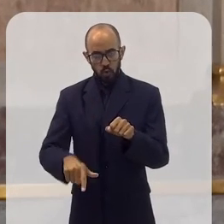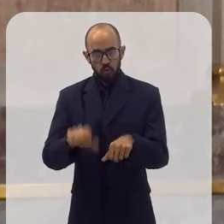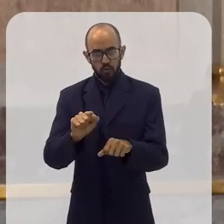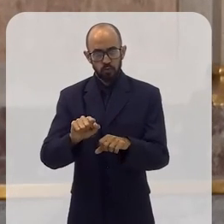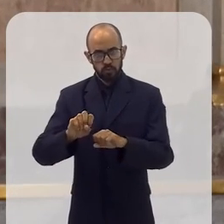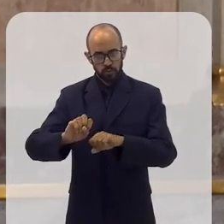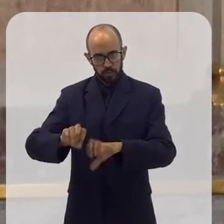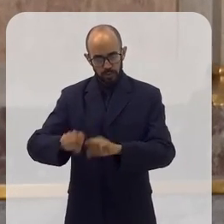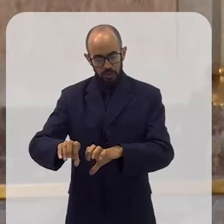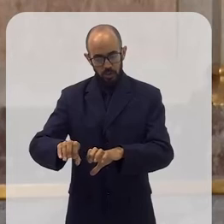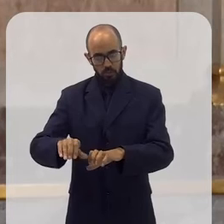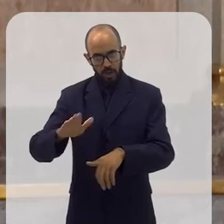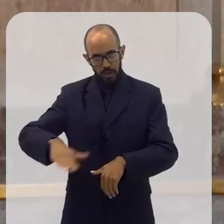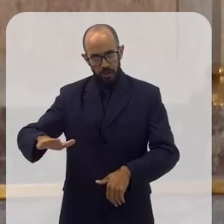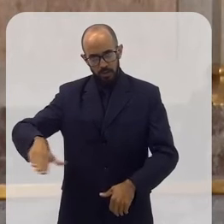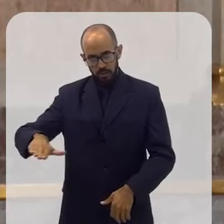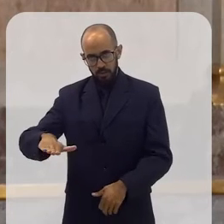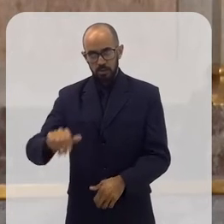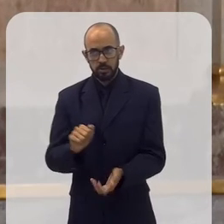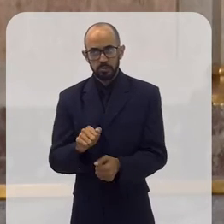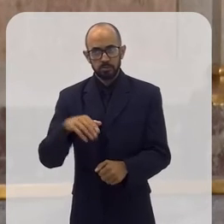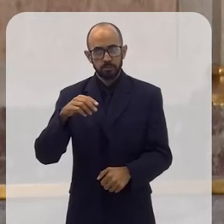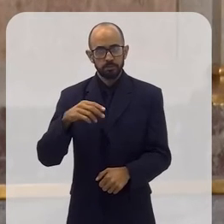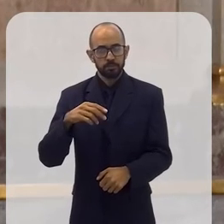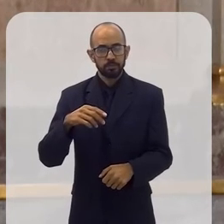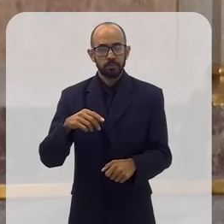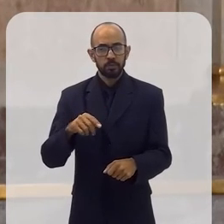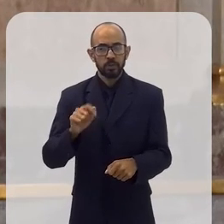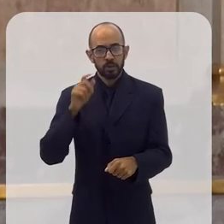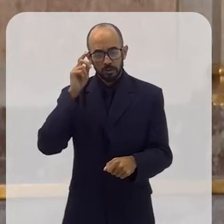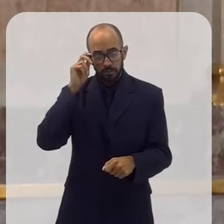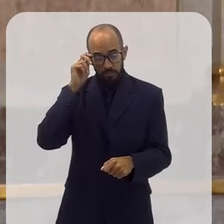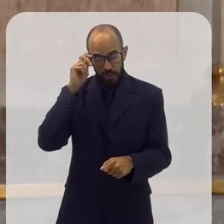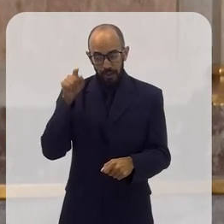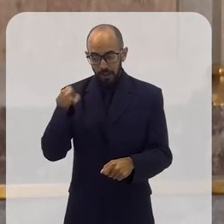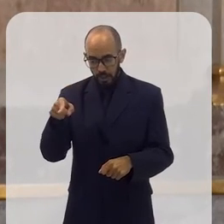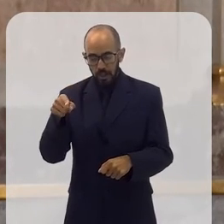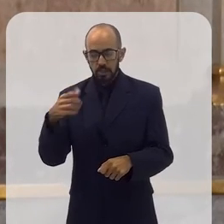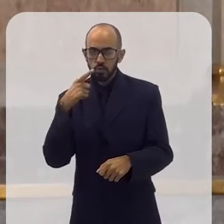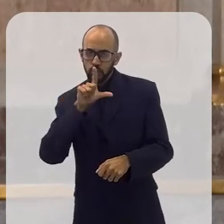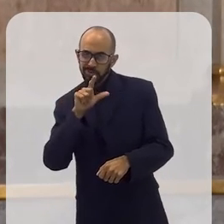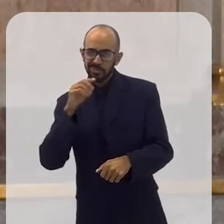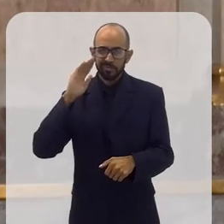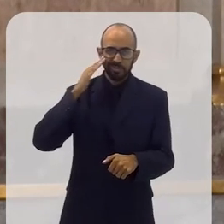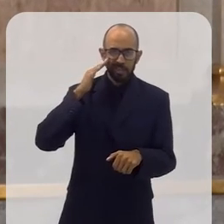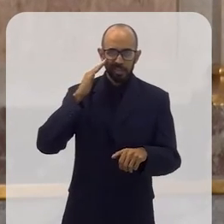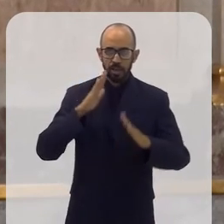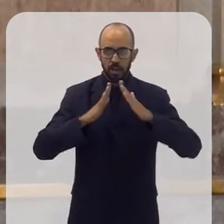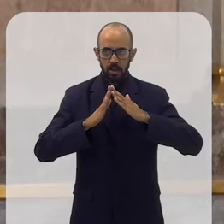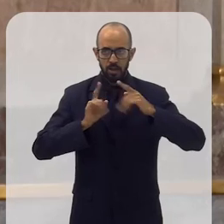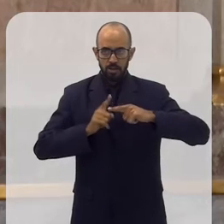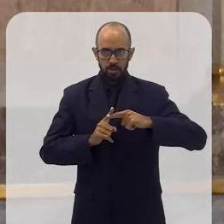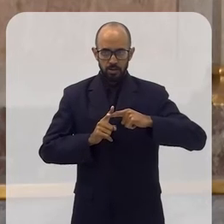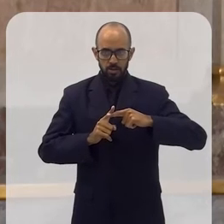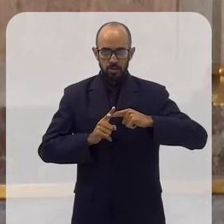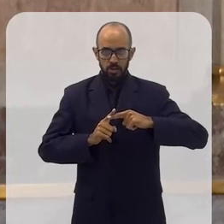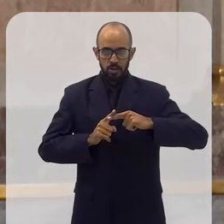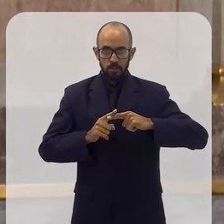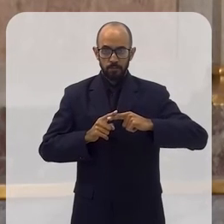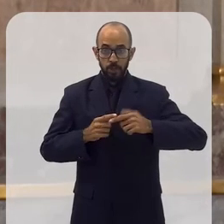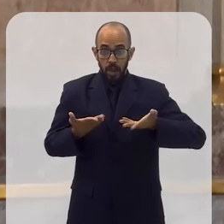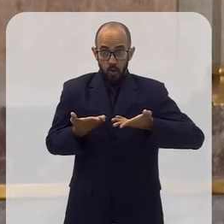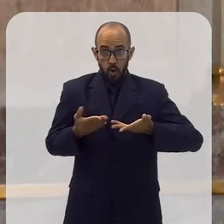de catecismo para crianças, para que eles sabem e conheçam mais a nossa igreja. Nós